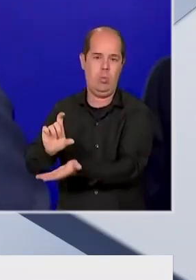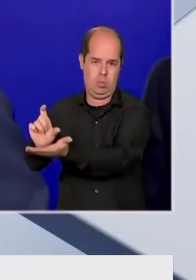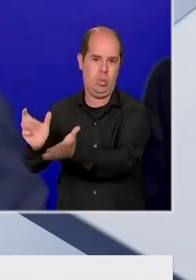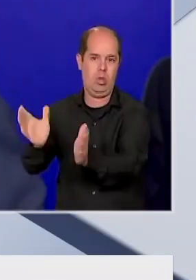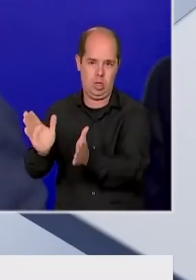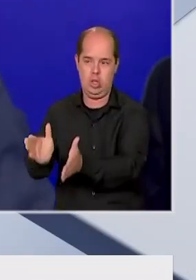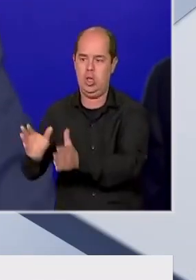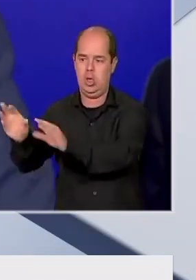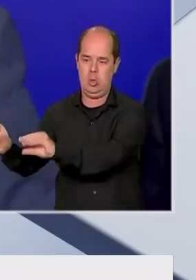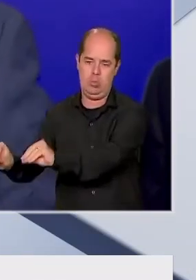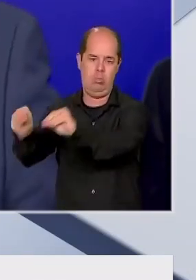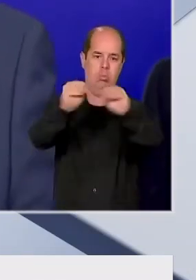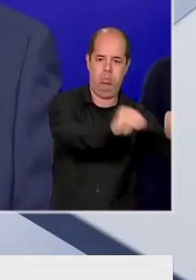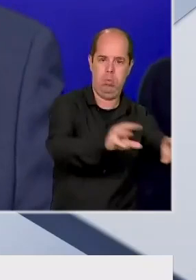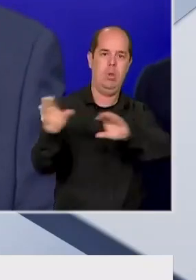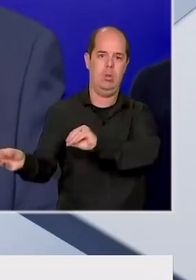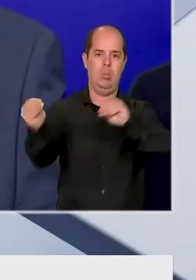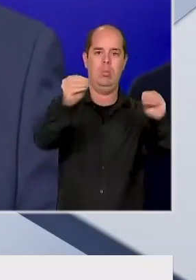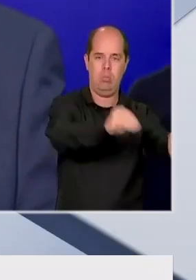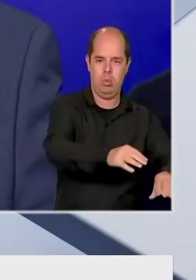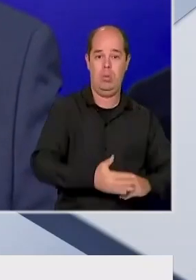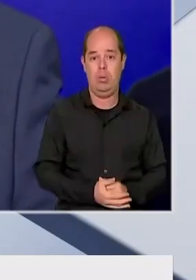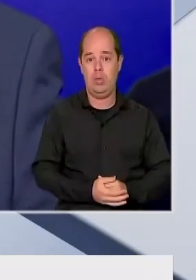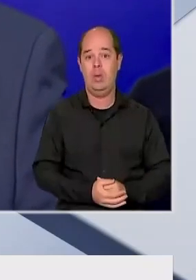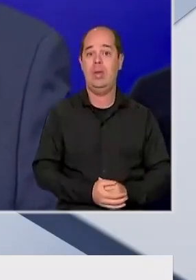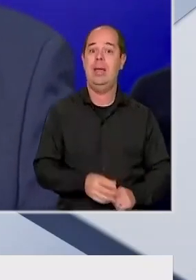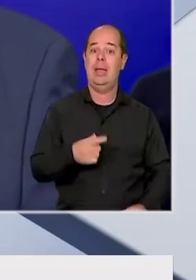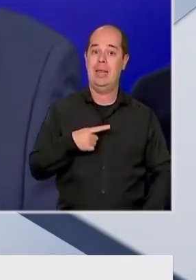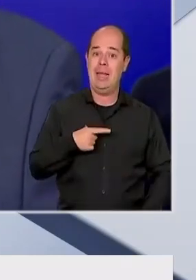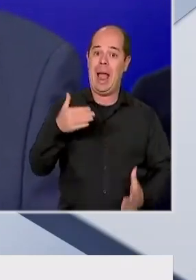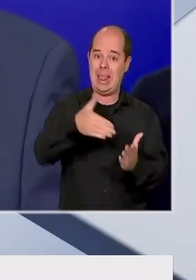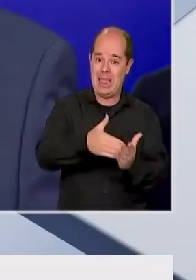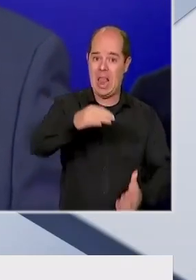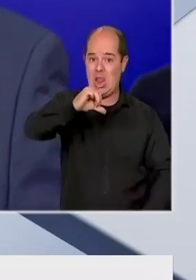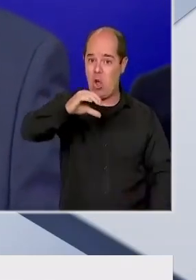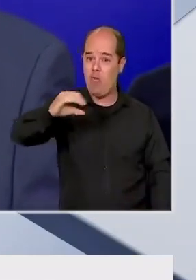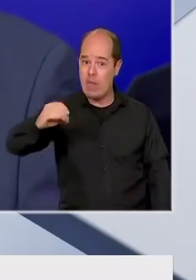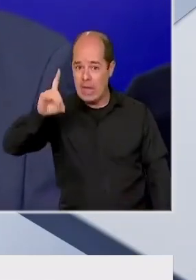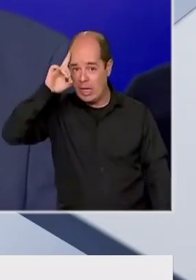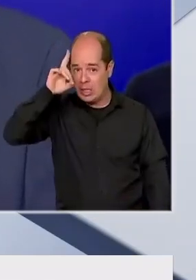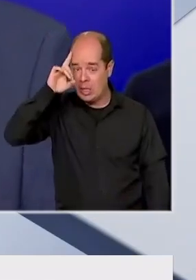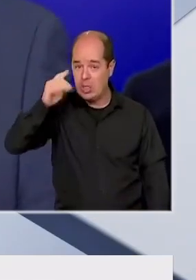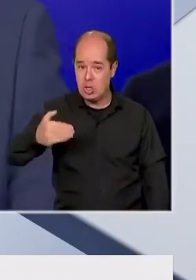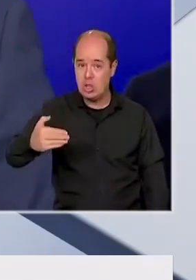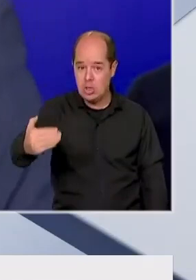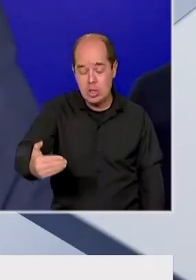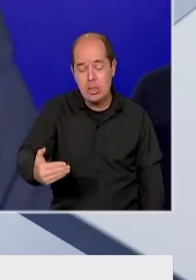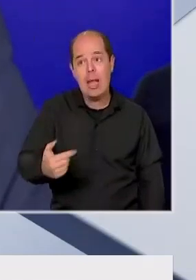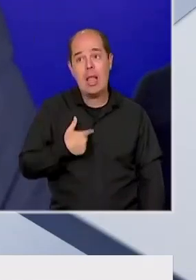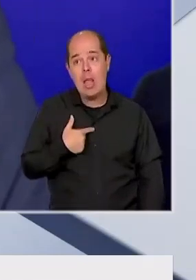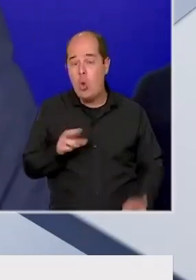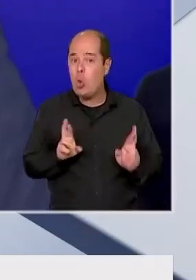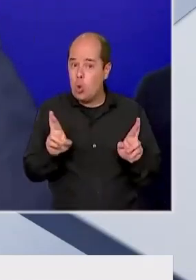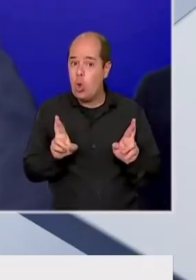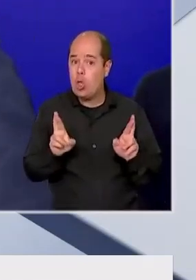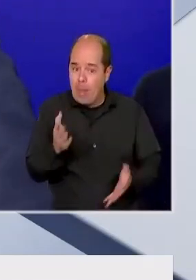ótimo trabalho em ajudar a apreender esse comércio ilegal de drogas e armas e essa operação vai durar até maio ou seja ela